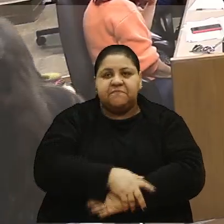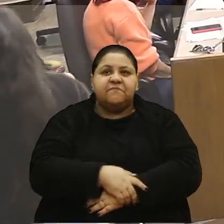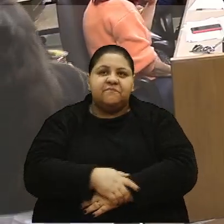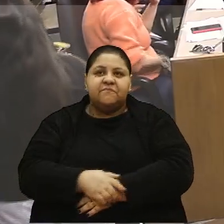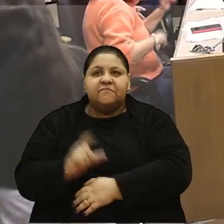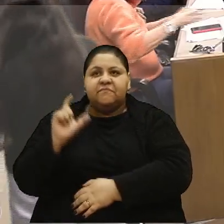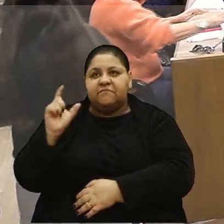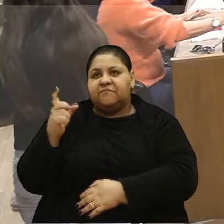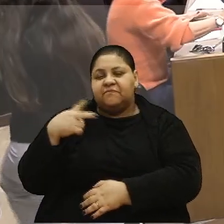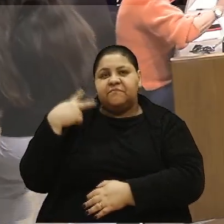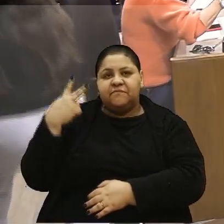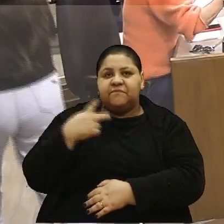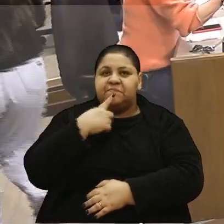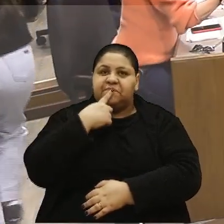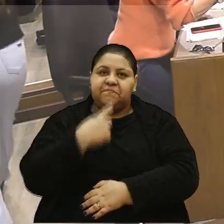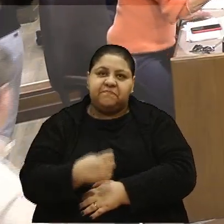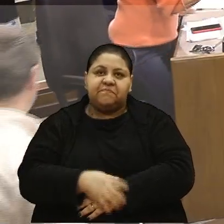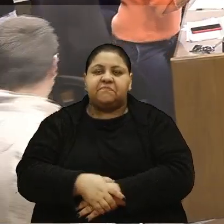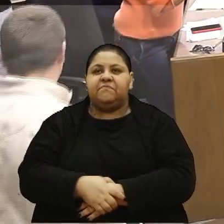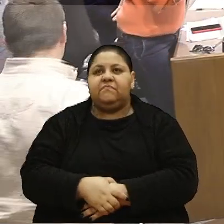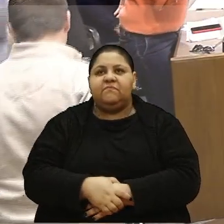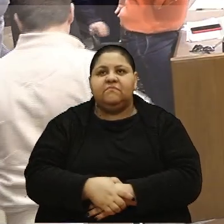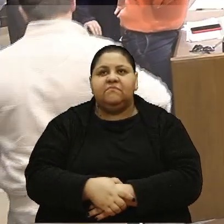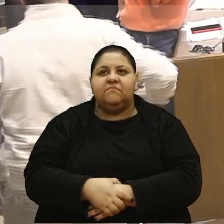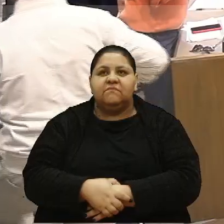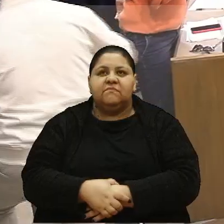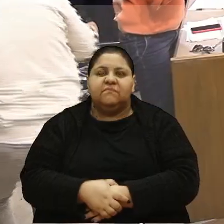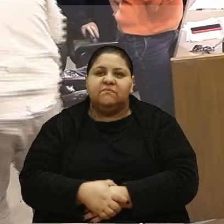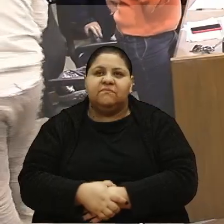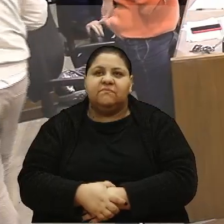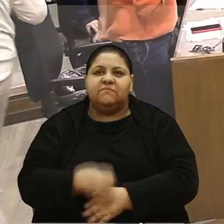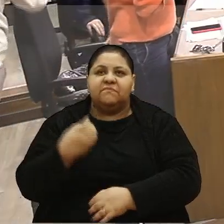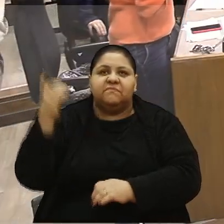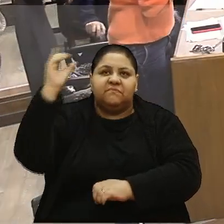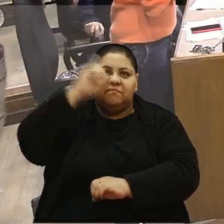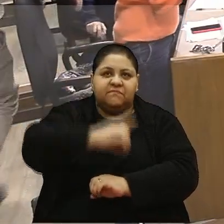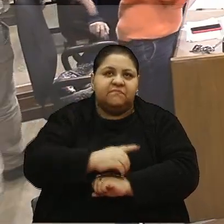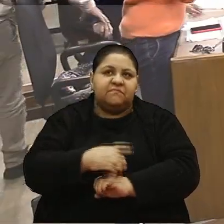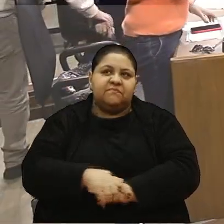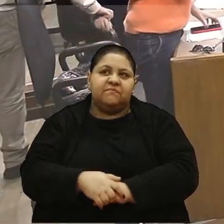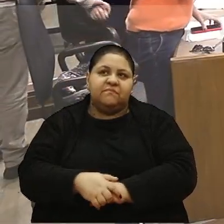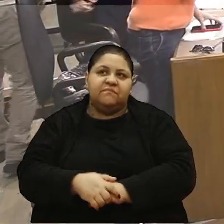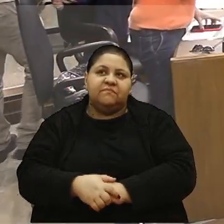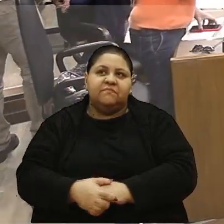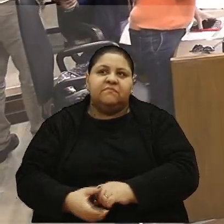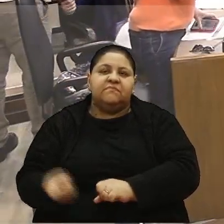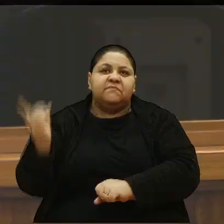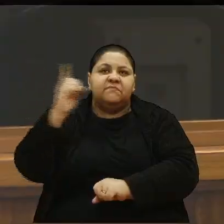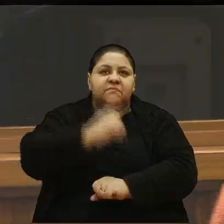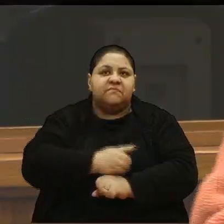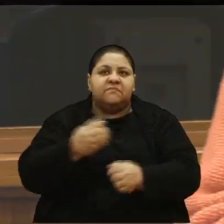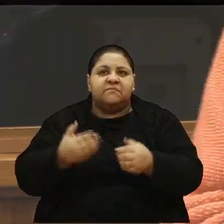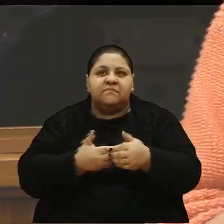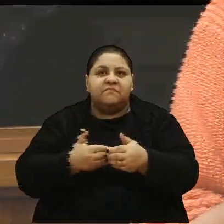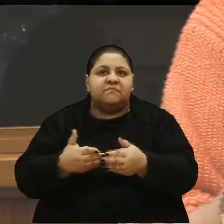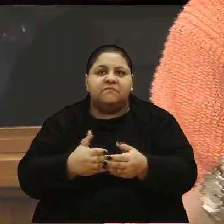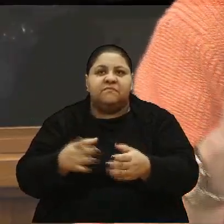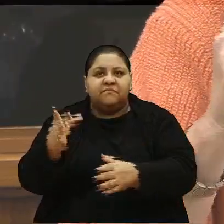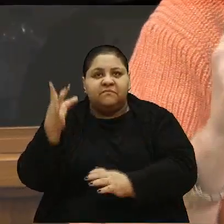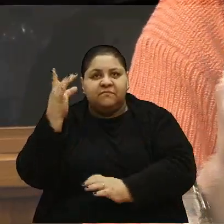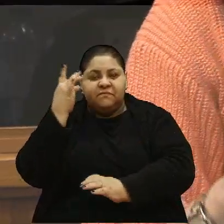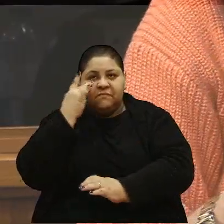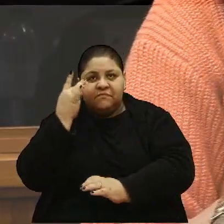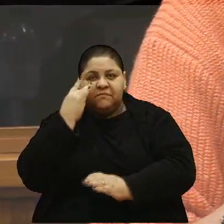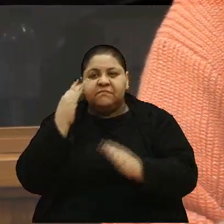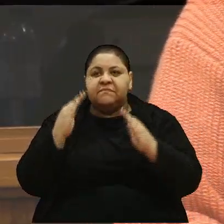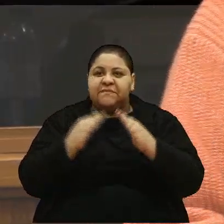palavra, a vereadora Rose Frigeri. Peço a palavra, senhor presidente. Bom dia. Bom dia a quem nos acompanha aqui presencialmente,